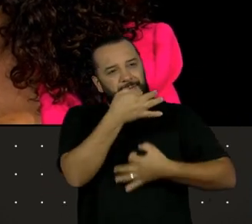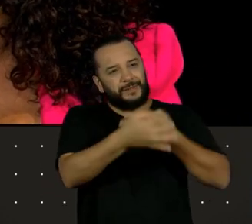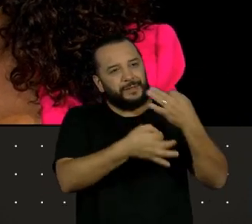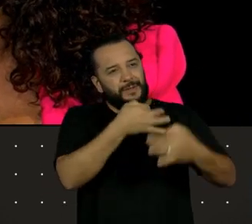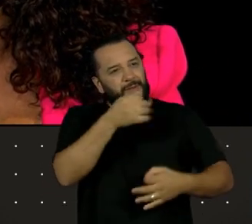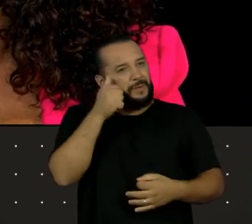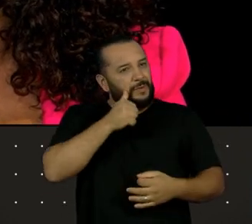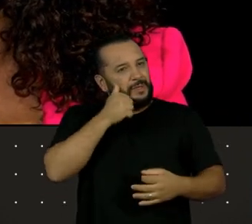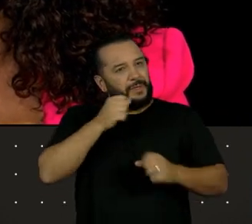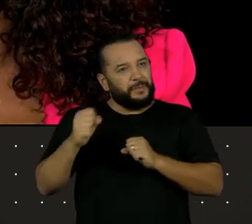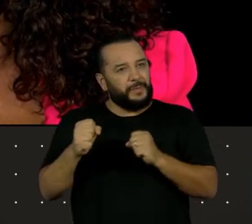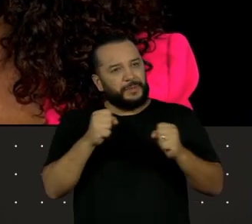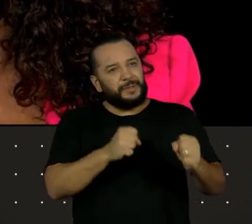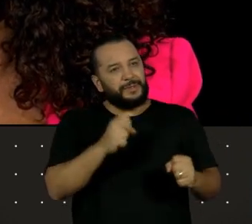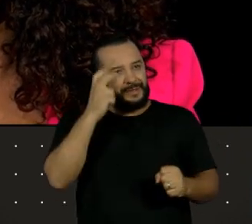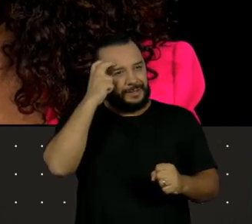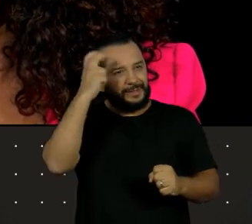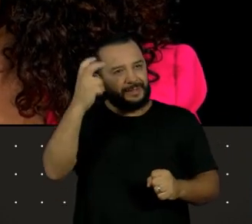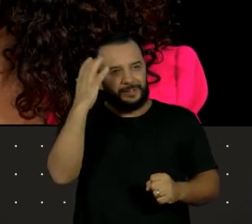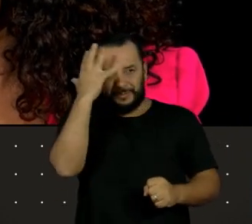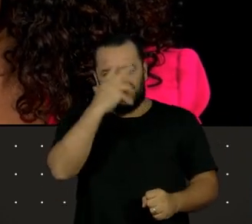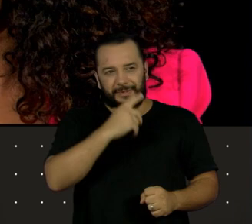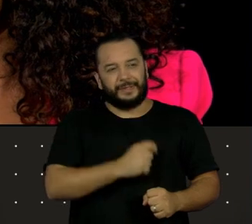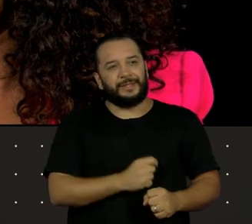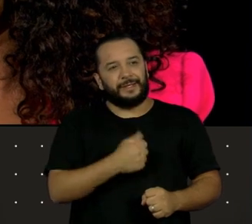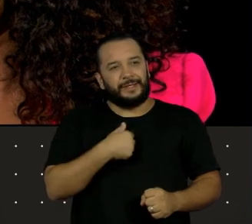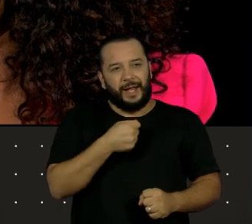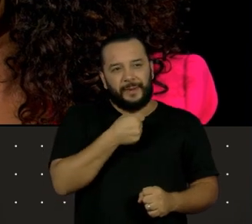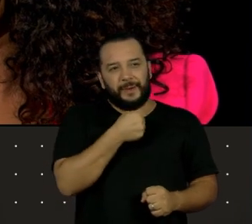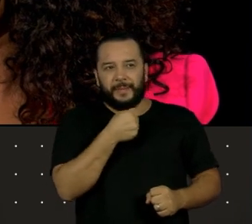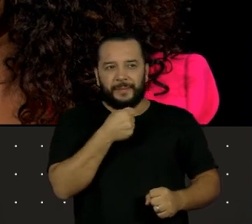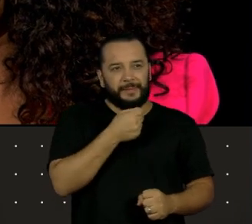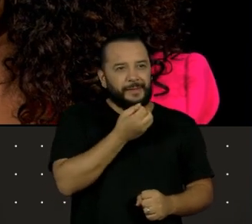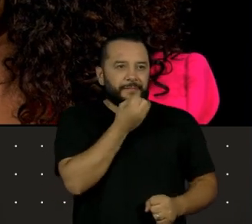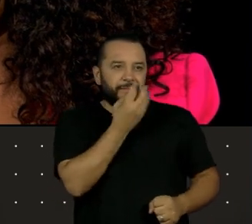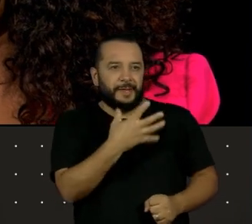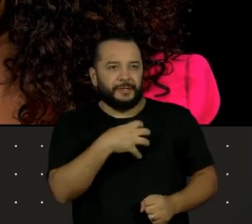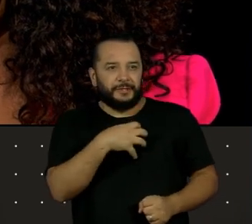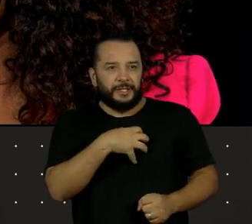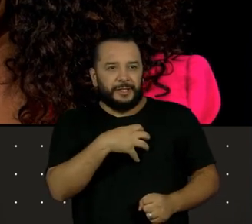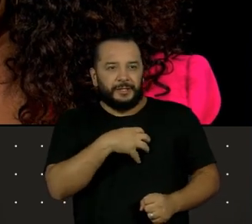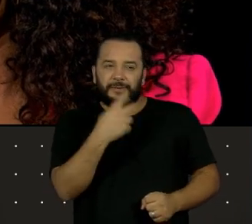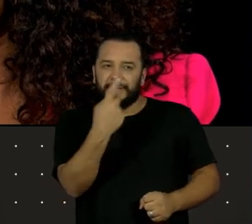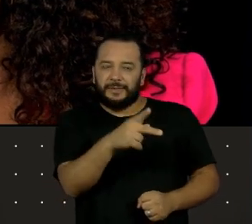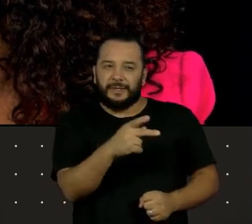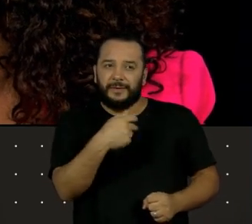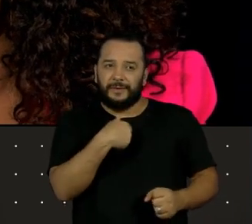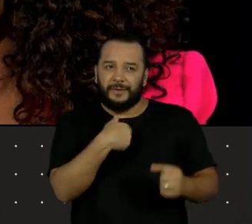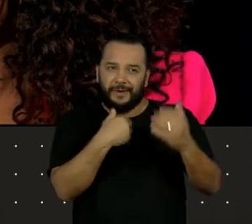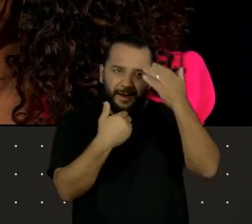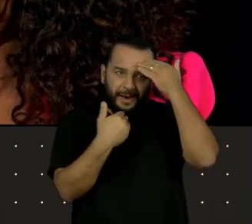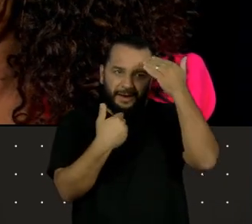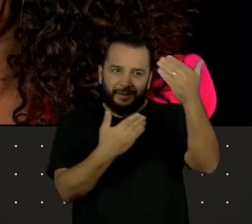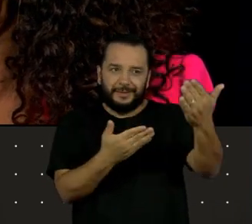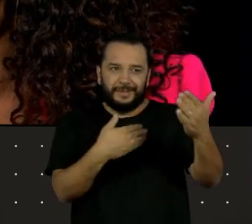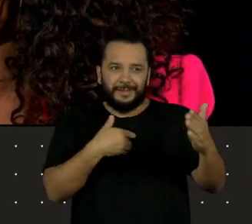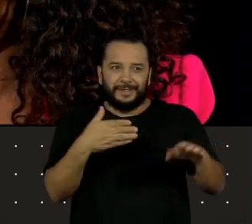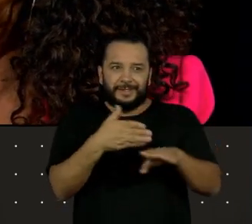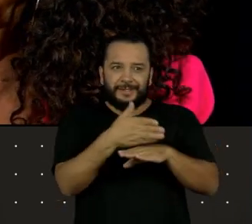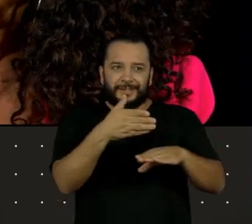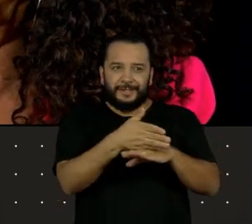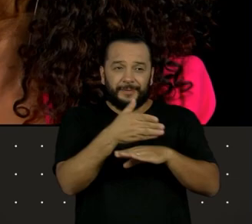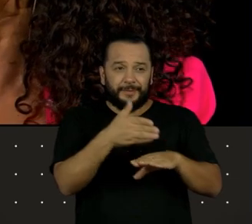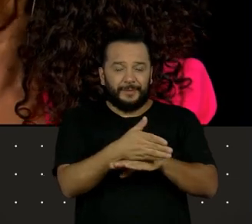poderosa inteligente bonita que canta muito bem com estilo particular né E quero te agradecer aí de ter participado